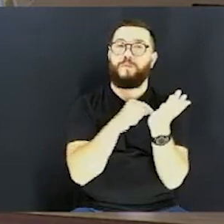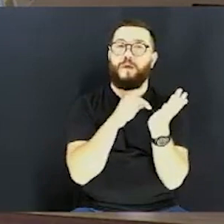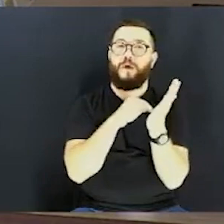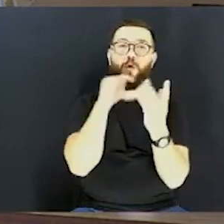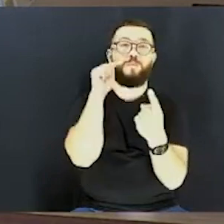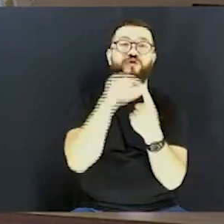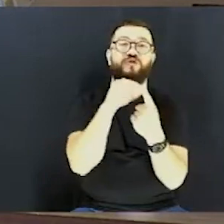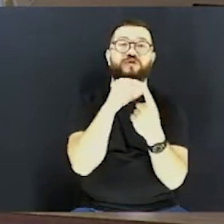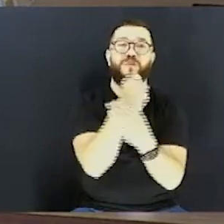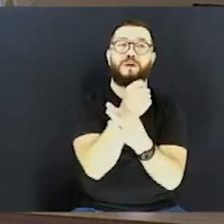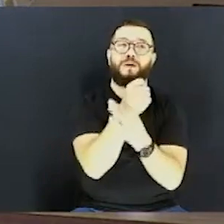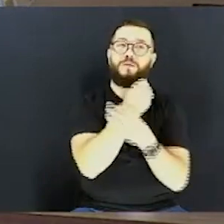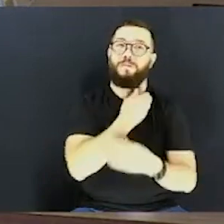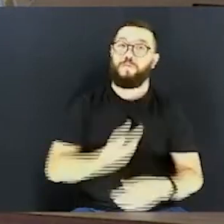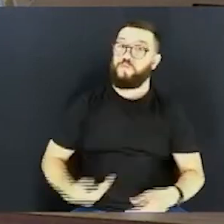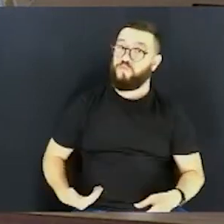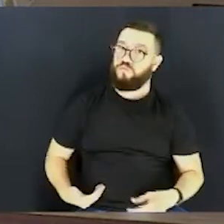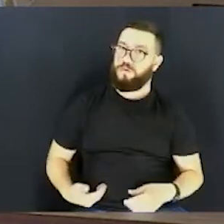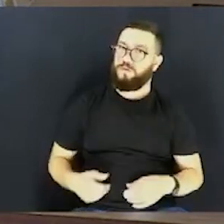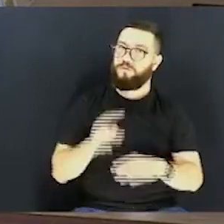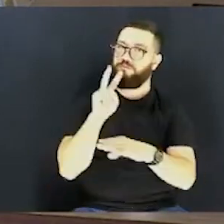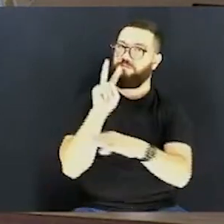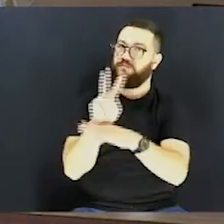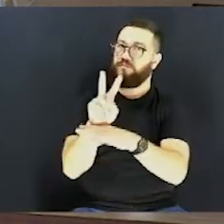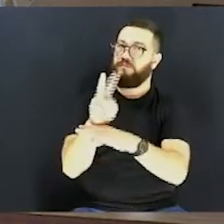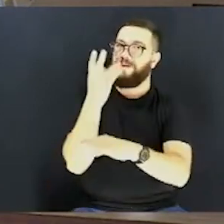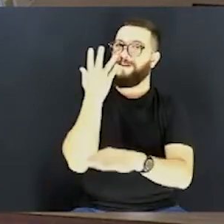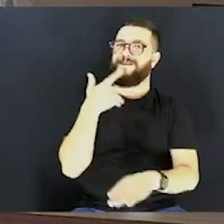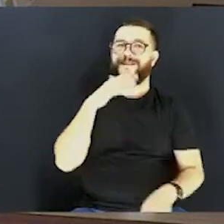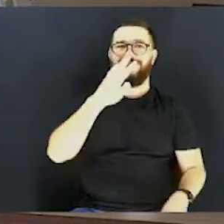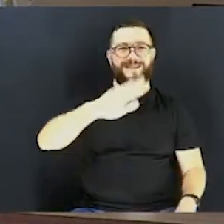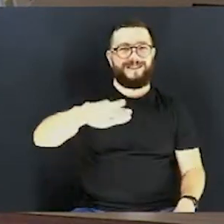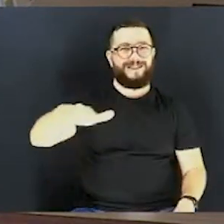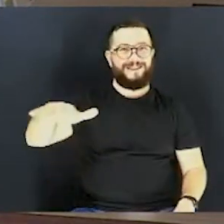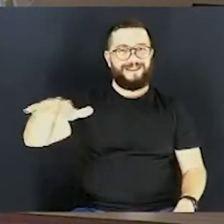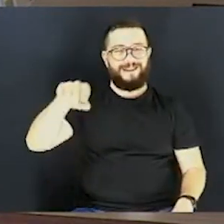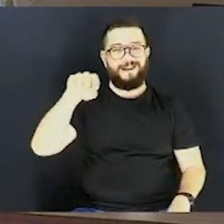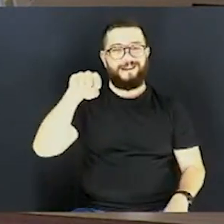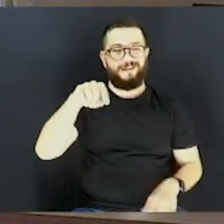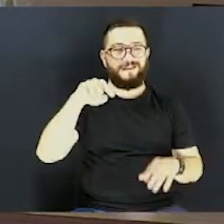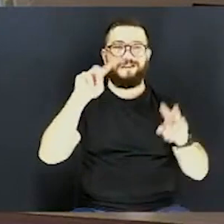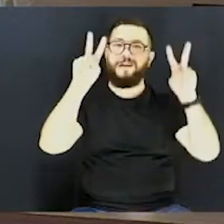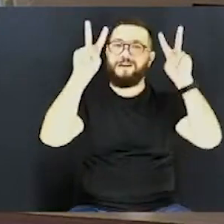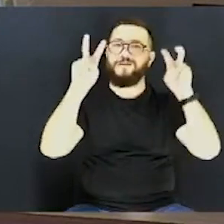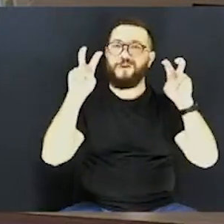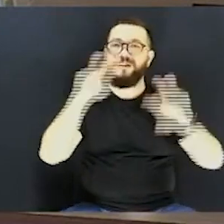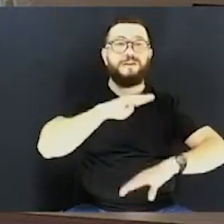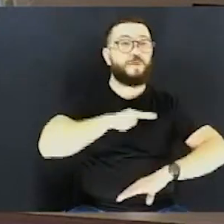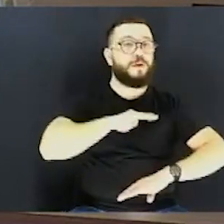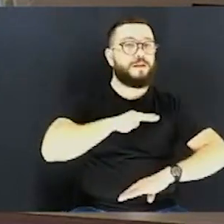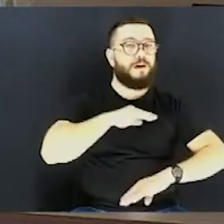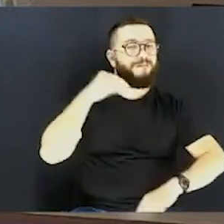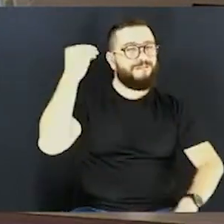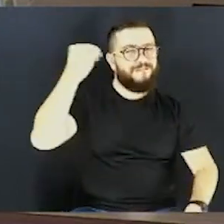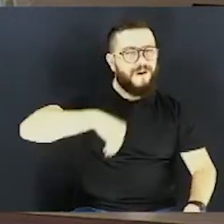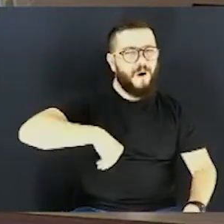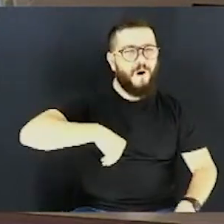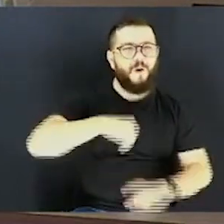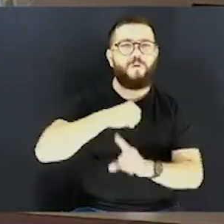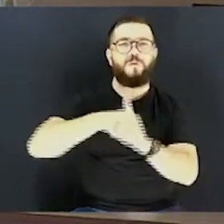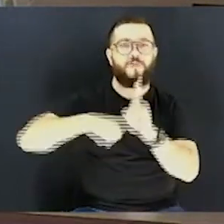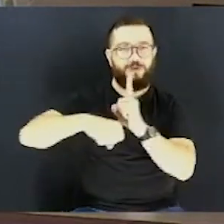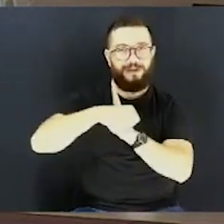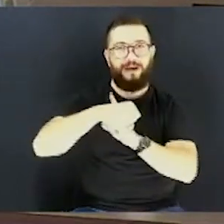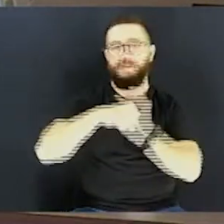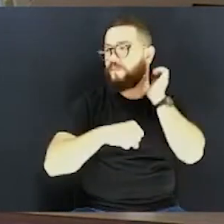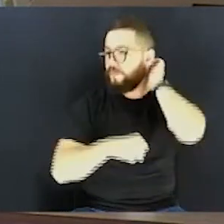assistência social às crianças e suas famílias em situação de vulnerabilidade social, risco ou violação de direitos, por meio